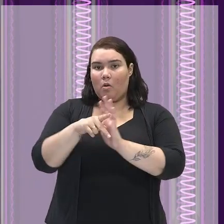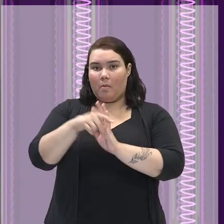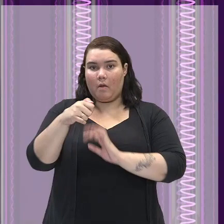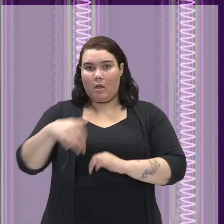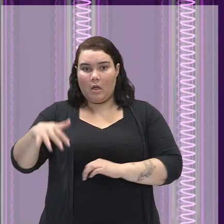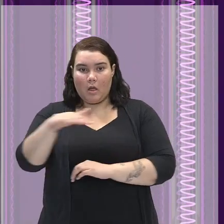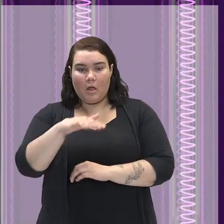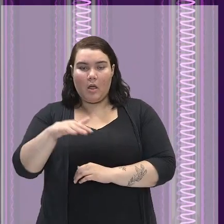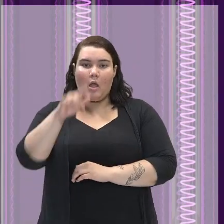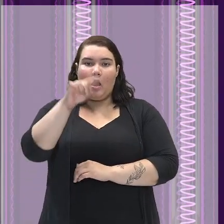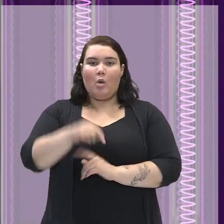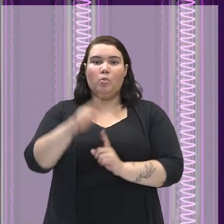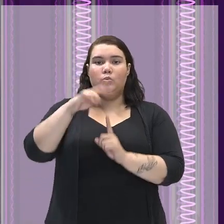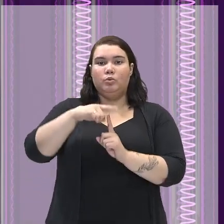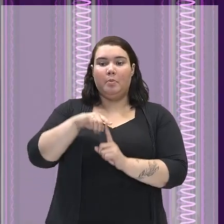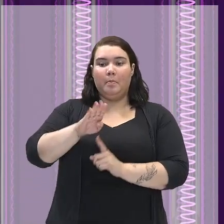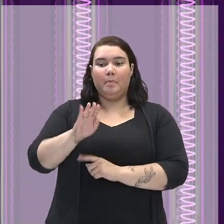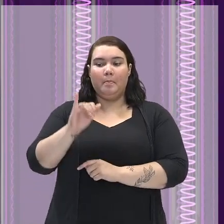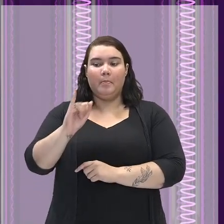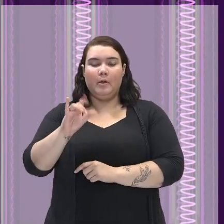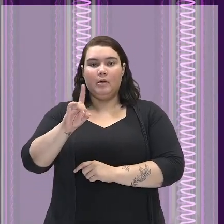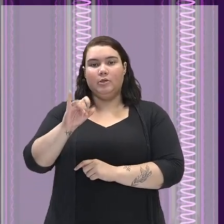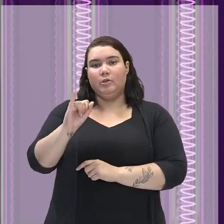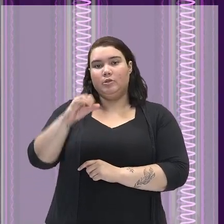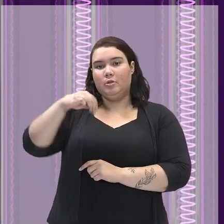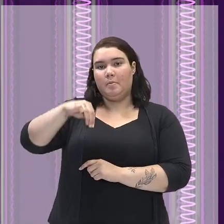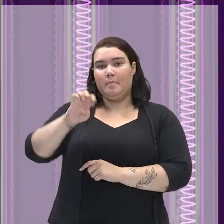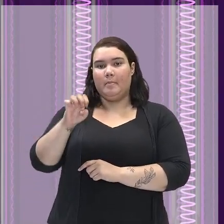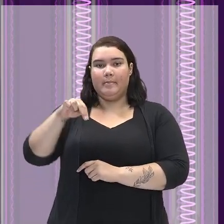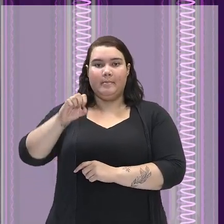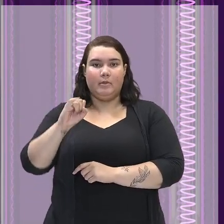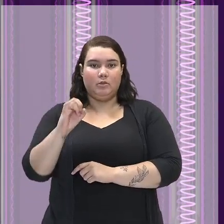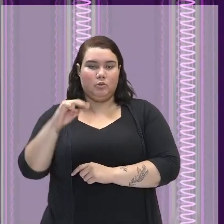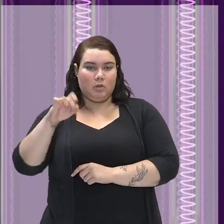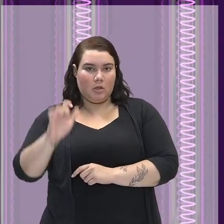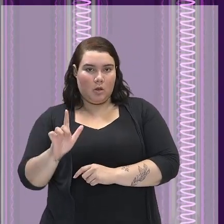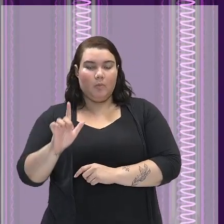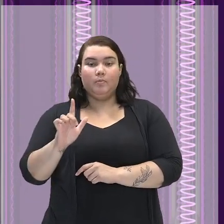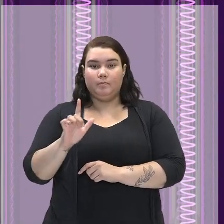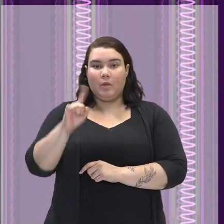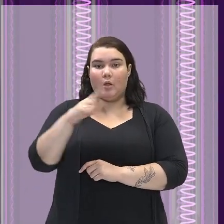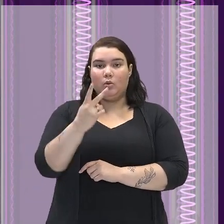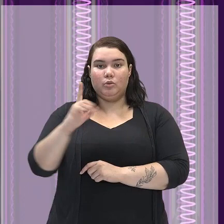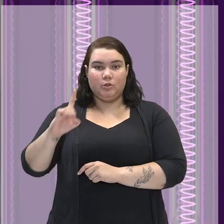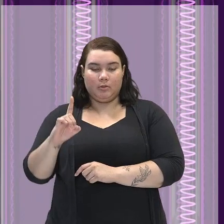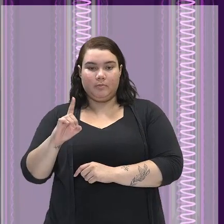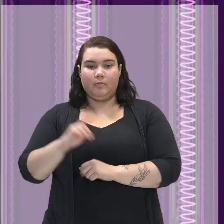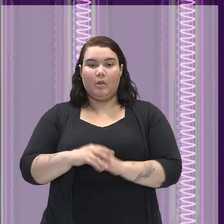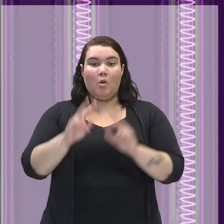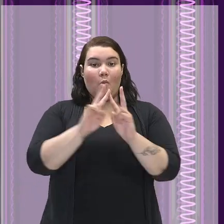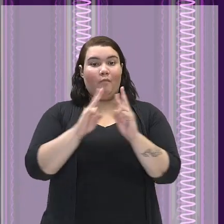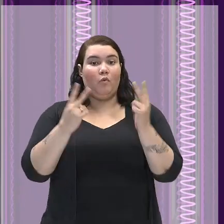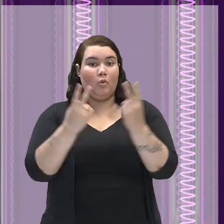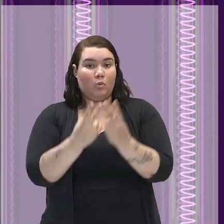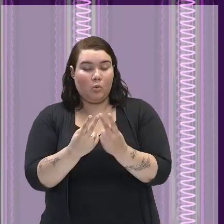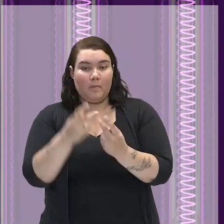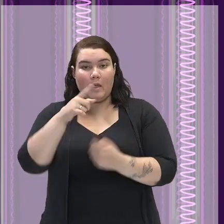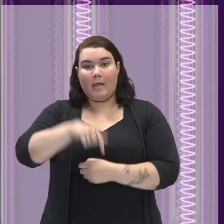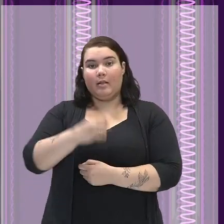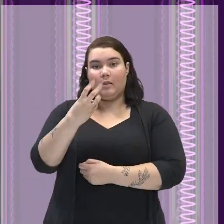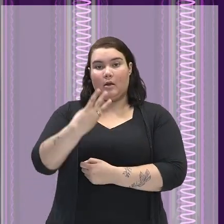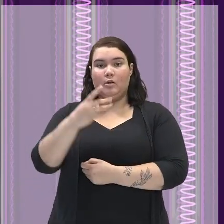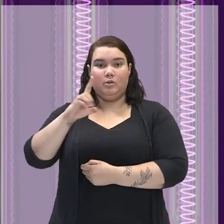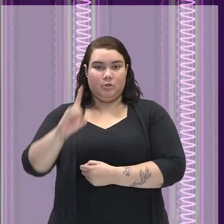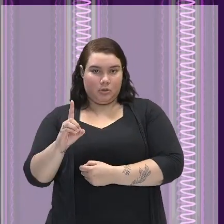espaço bidimensional. O volume não. O volume ele está no espaço